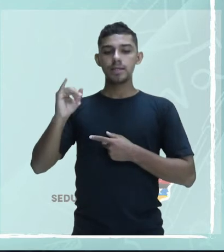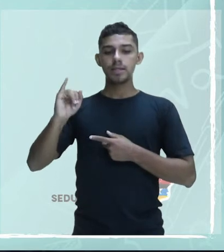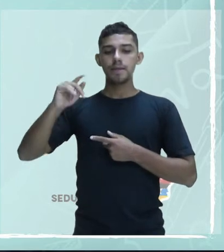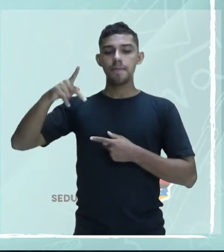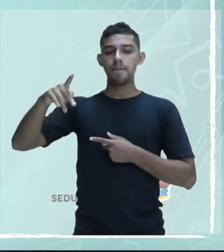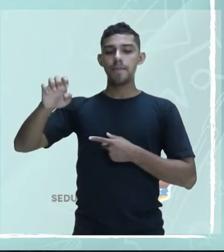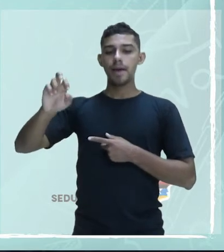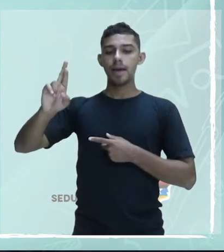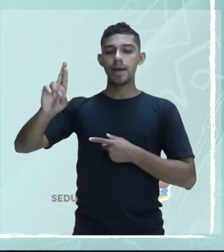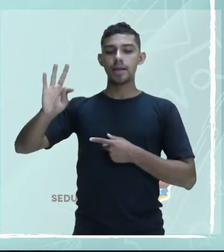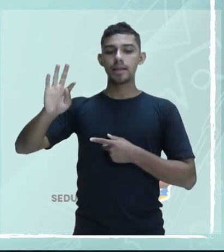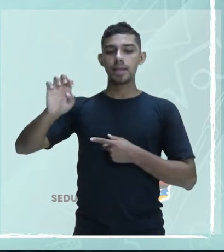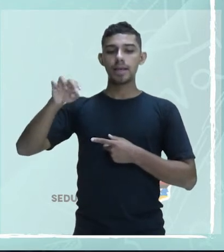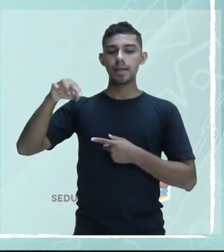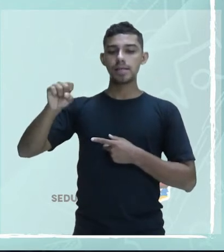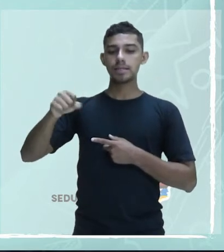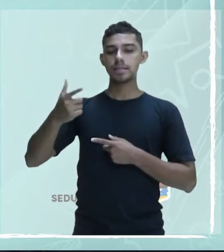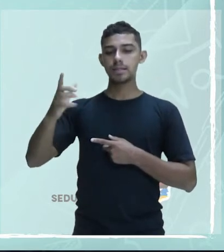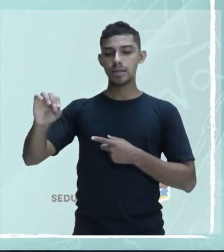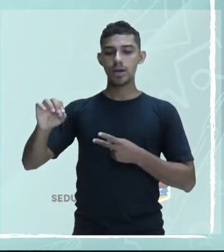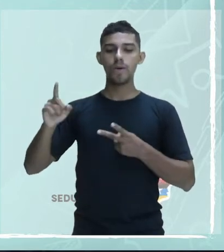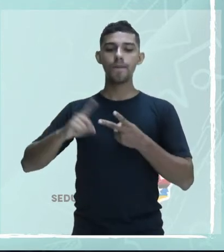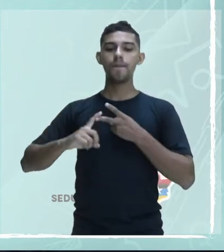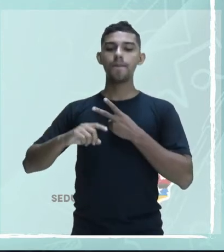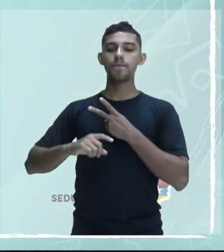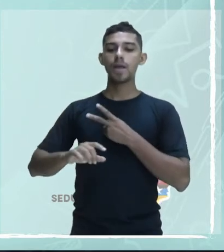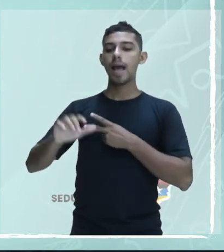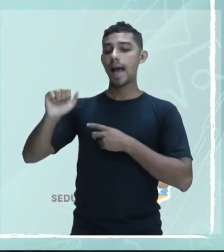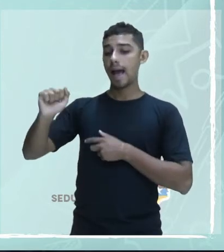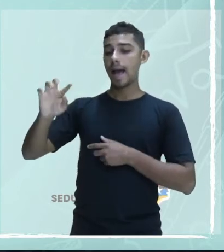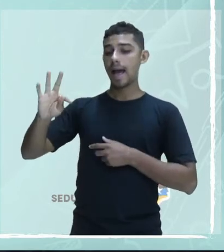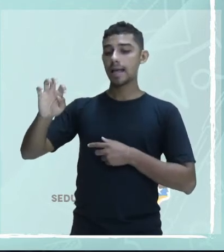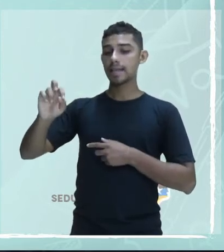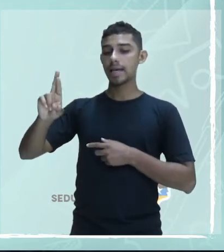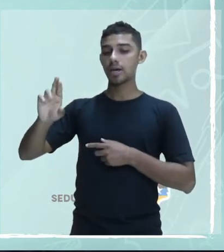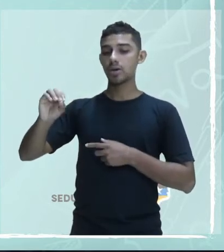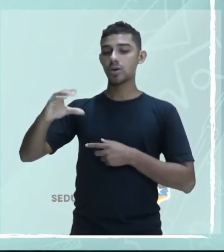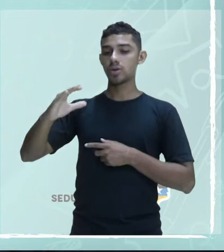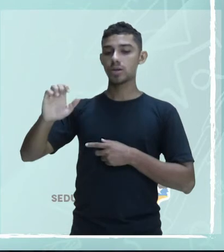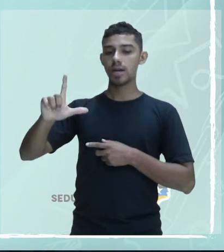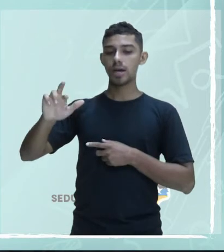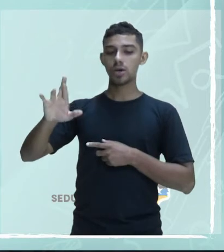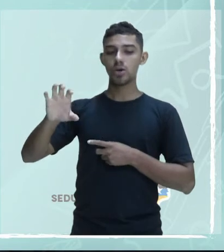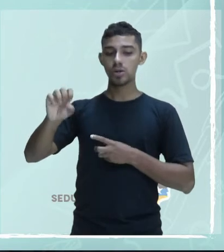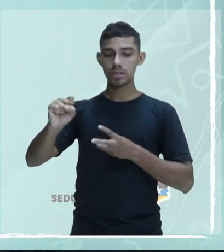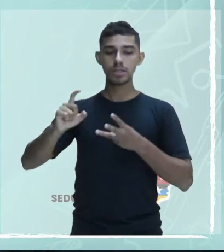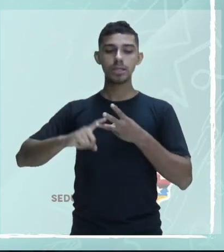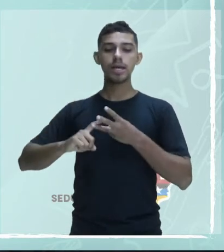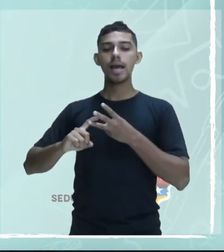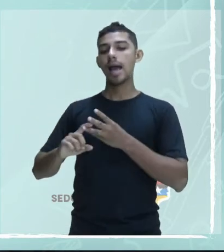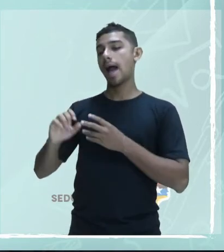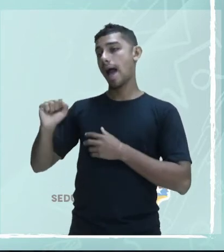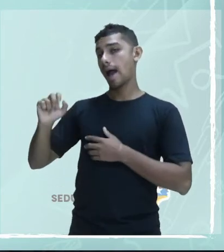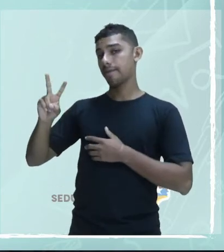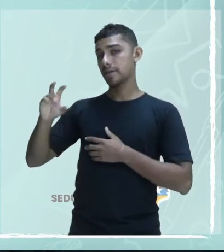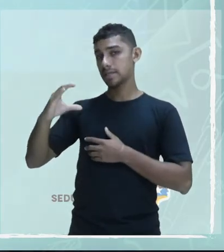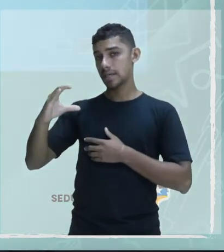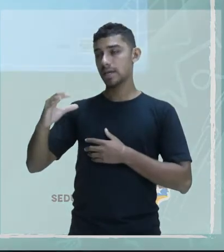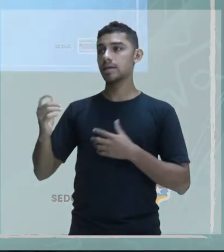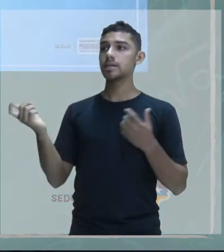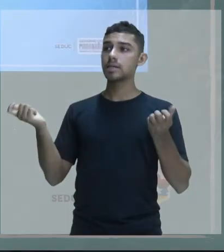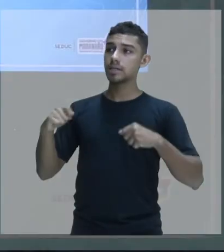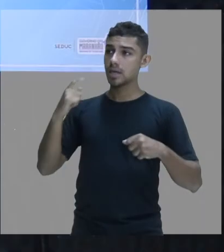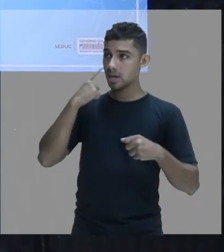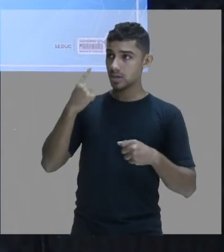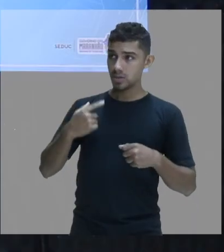pressão alta, arteriosclerose, infarto agudo do miocárdio, o AVC, Tá aqui, pessoal, ó,